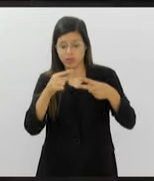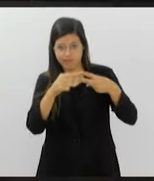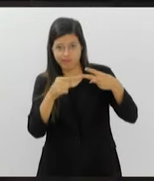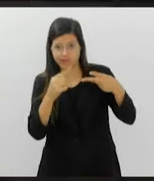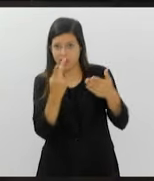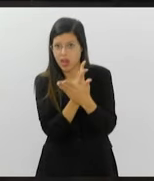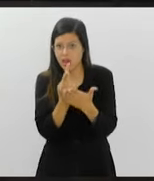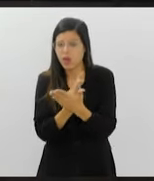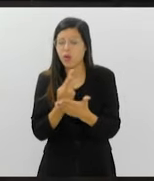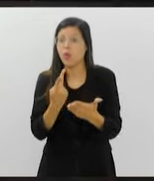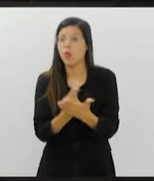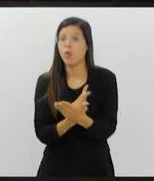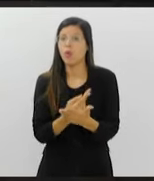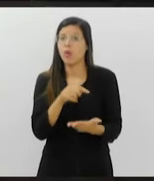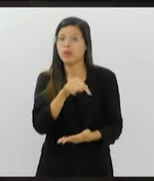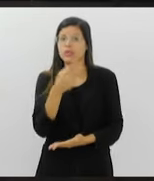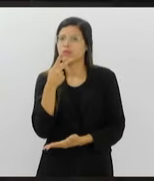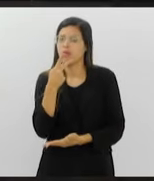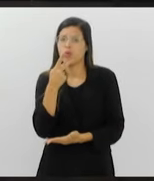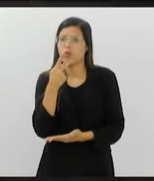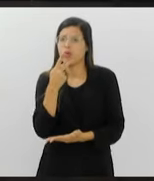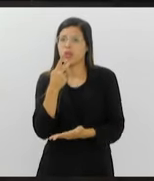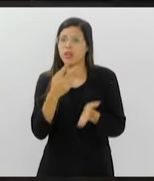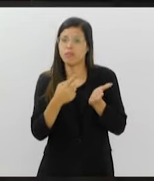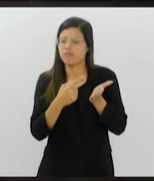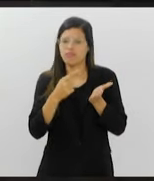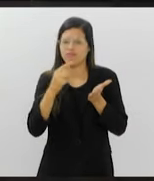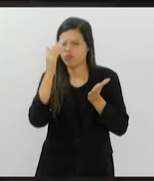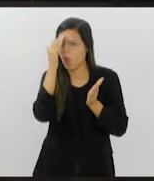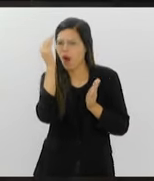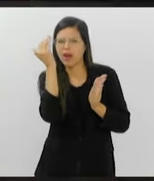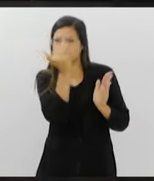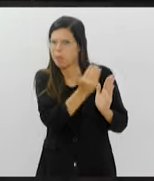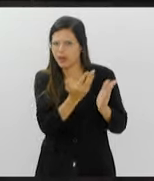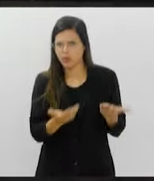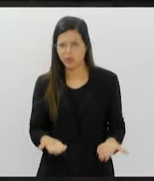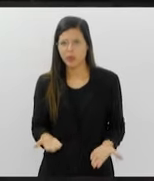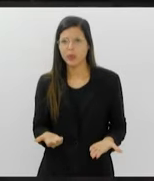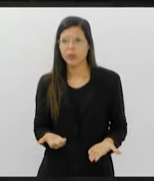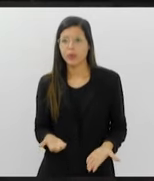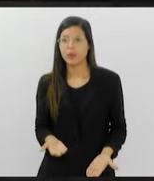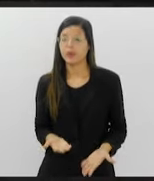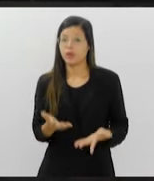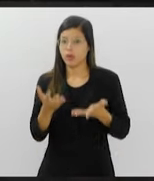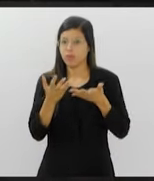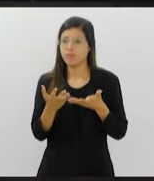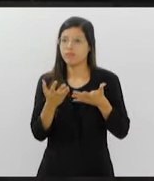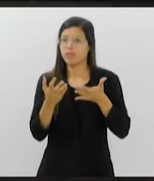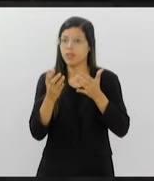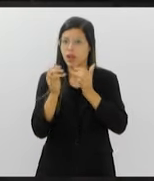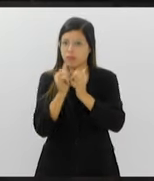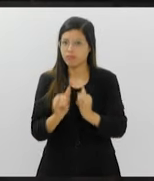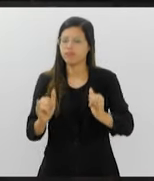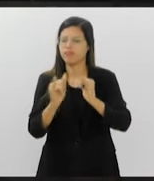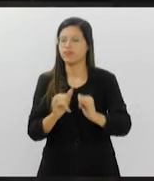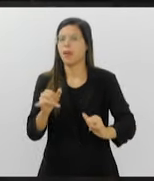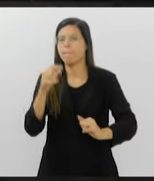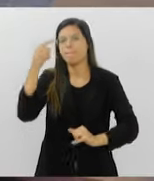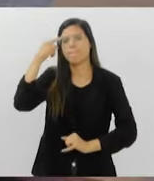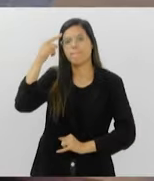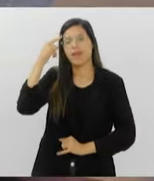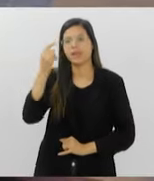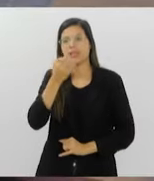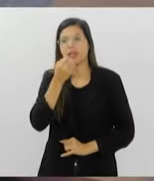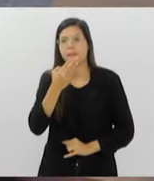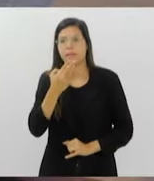afirma, teoricamente, que o senhor descumpriu e não trata nada. Então, eu quero deixar aqui com muito respeito para os senhores, pensem bem o que